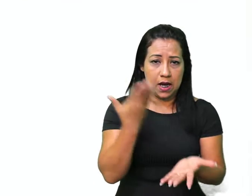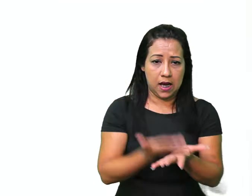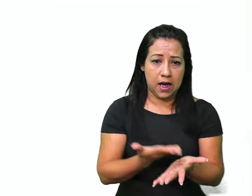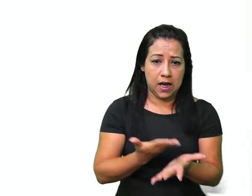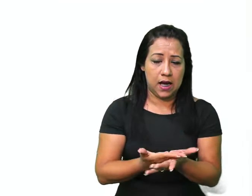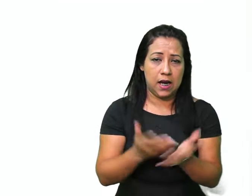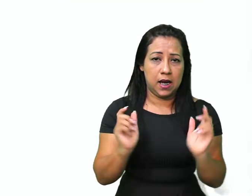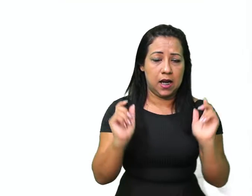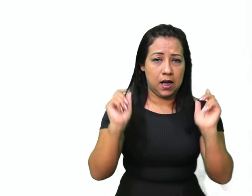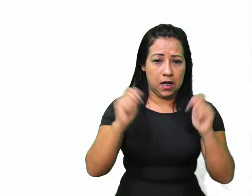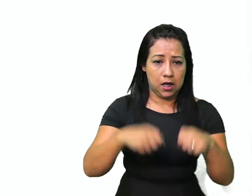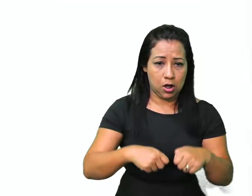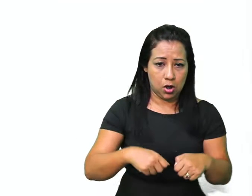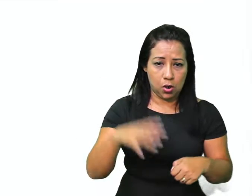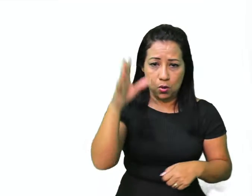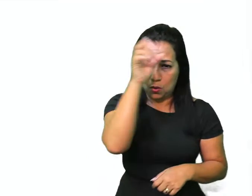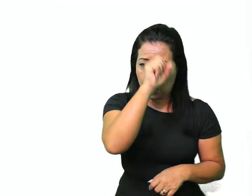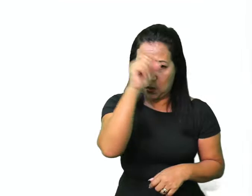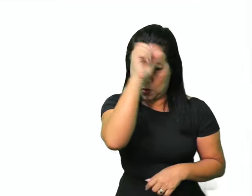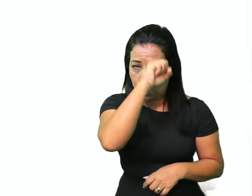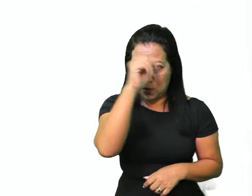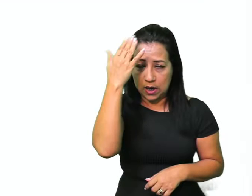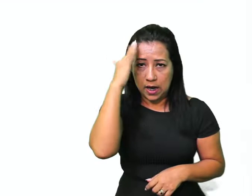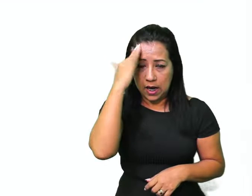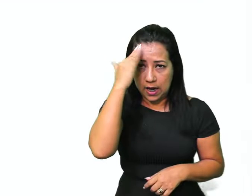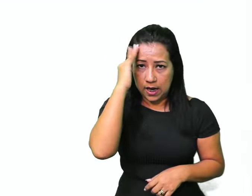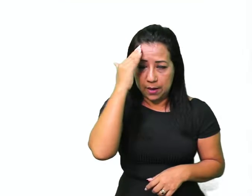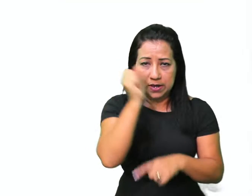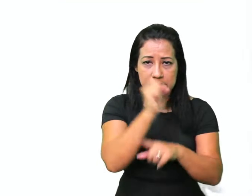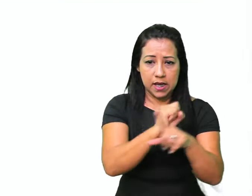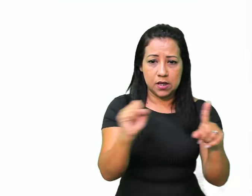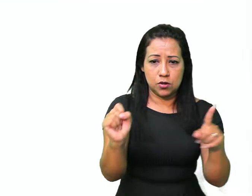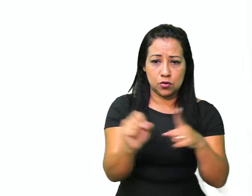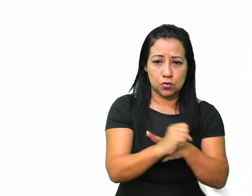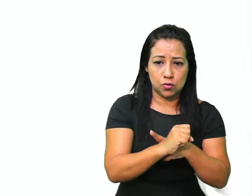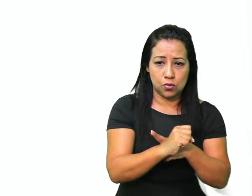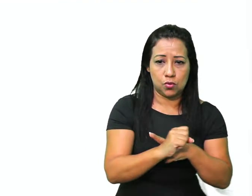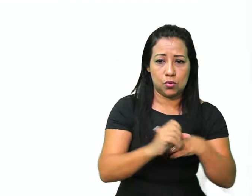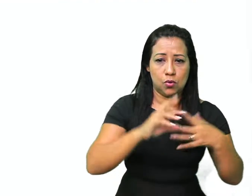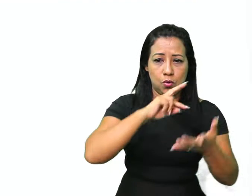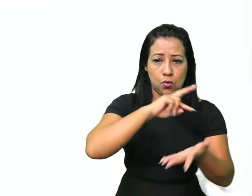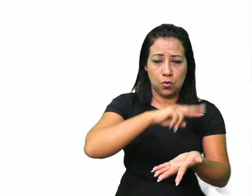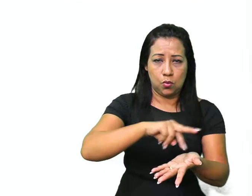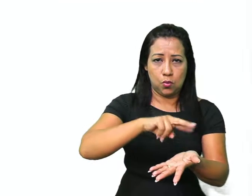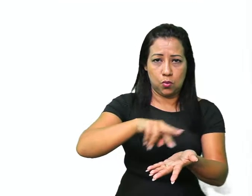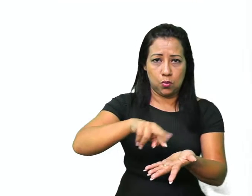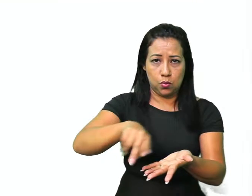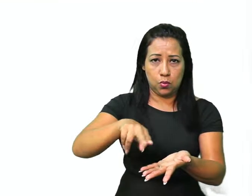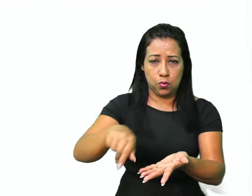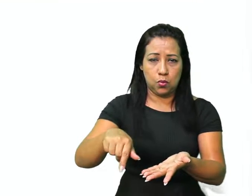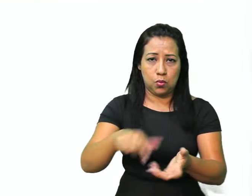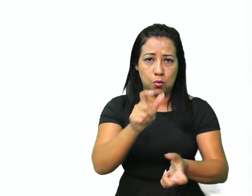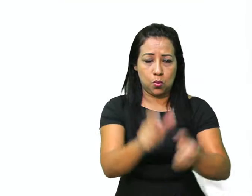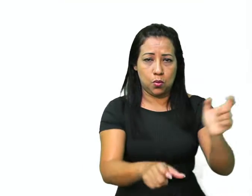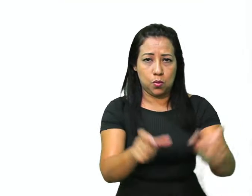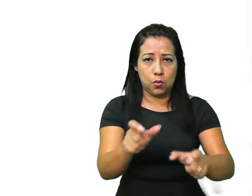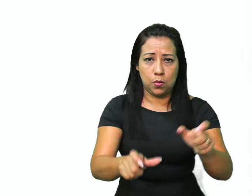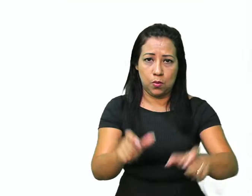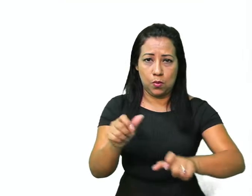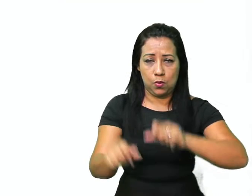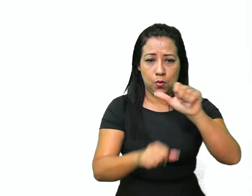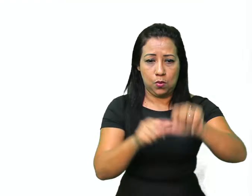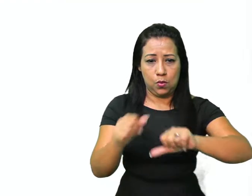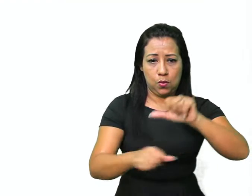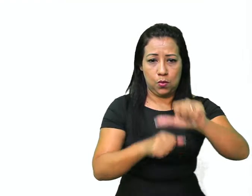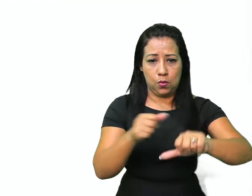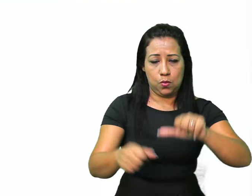hoje? Compreender a sociedade, sua gênese e transformação, e os